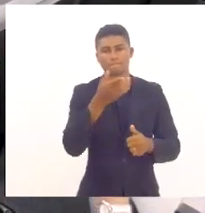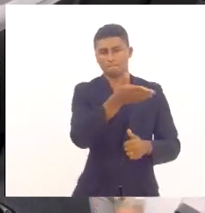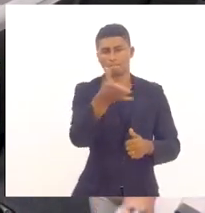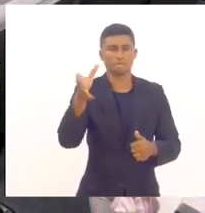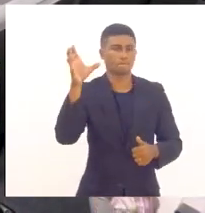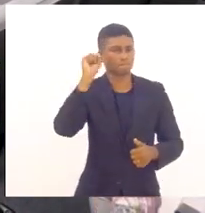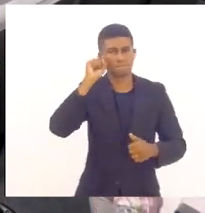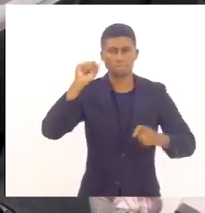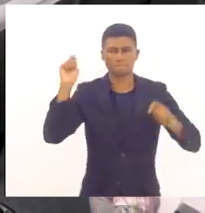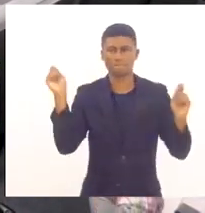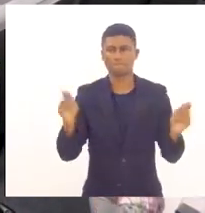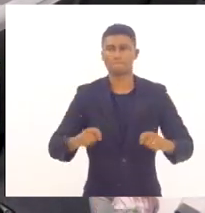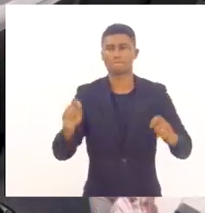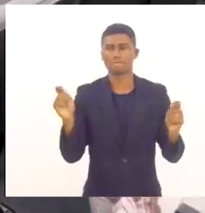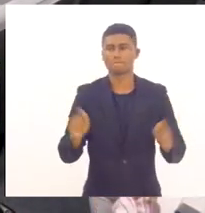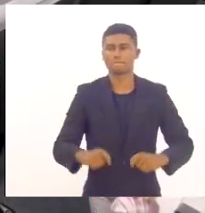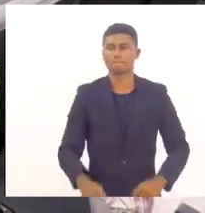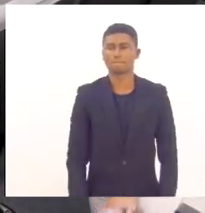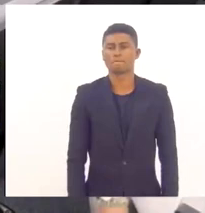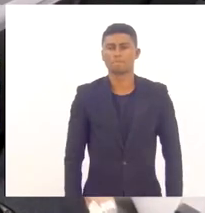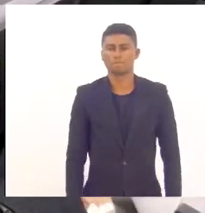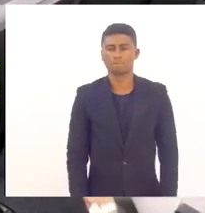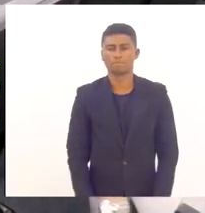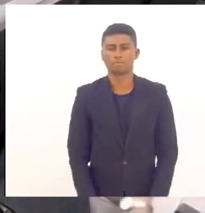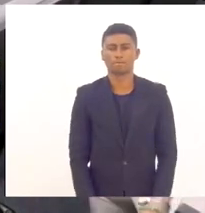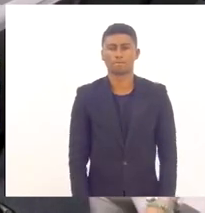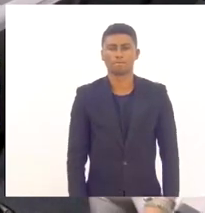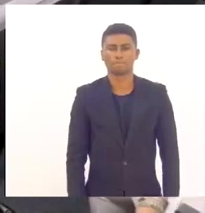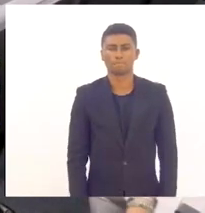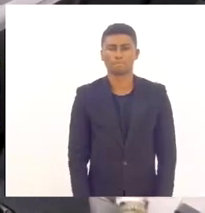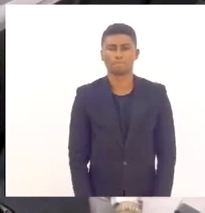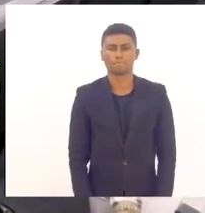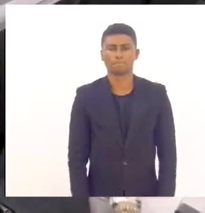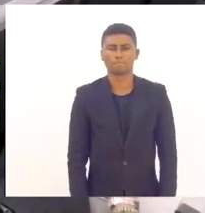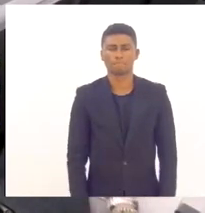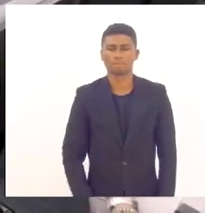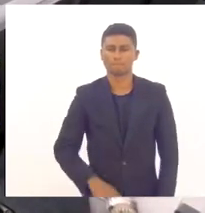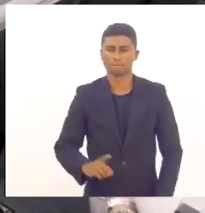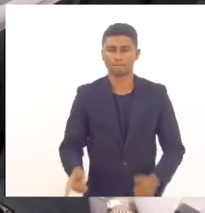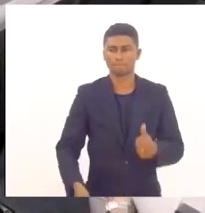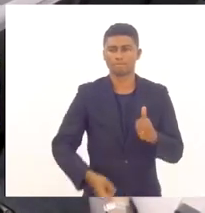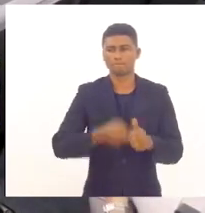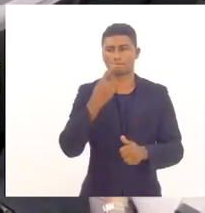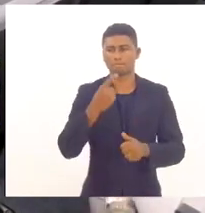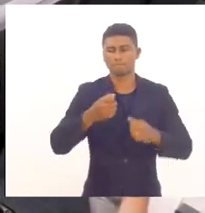ouvindo, gente? Espera aí, pega esse aqui. Primeiro eu queria fazer um esclarecimento.